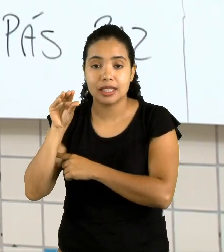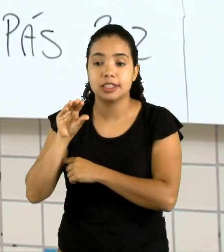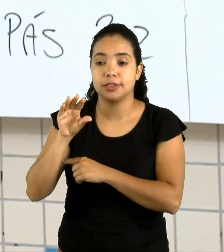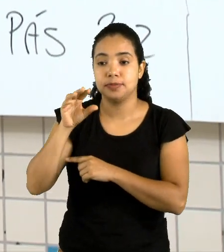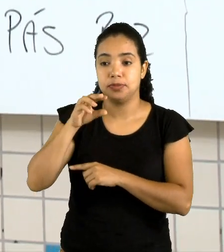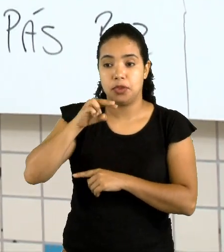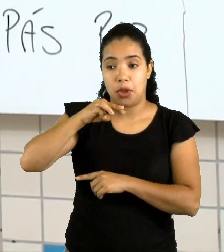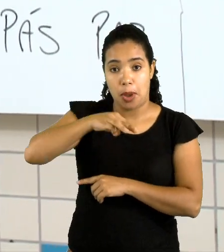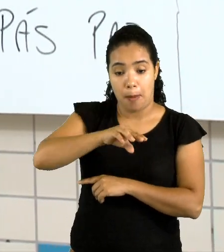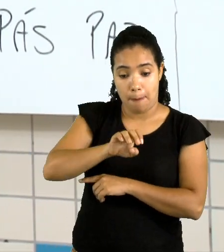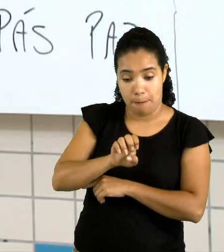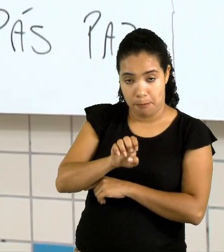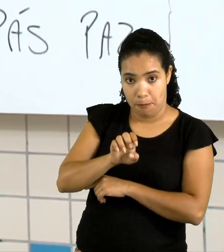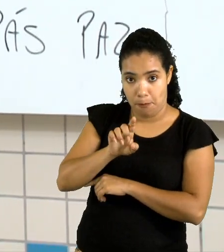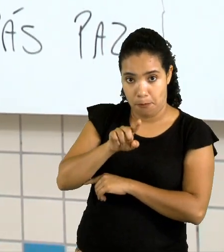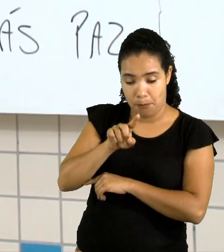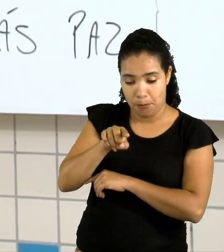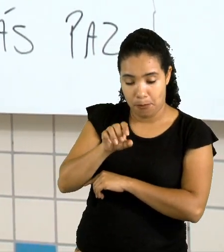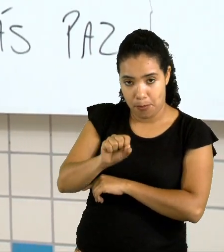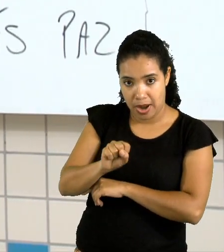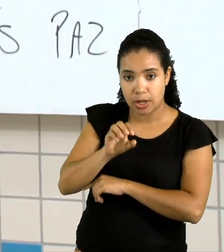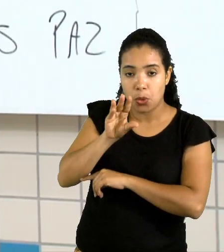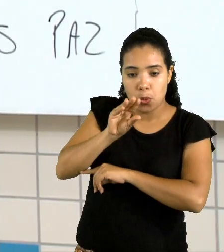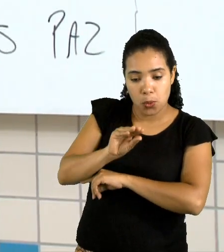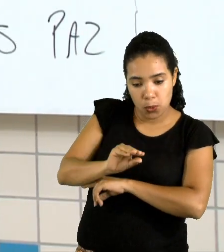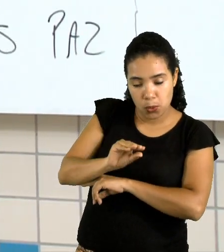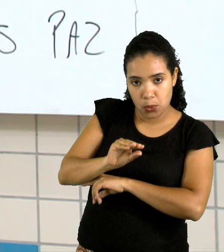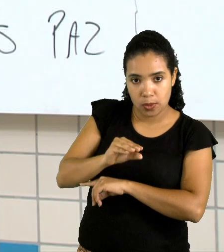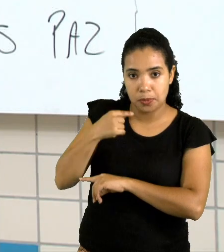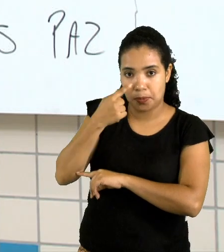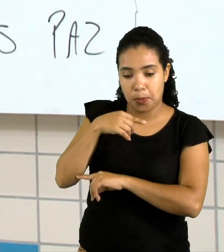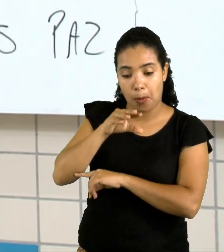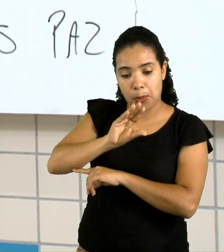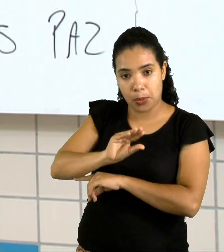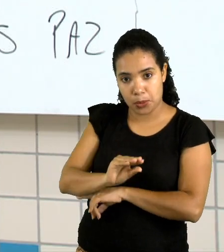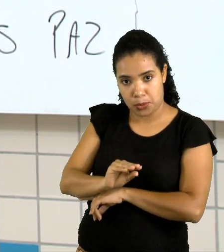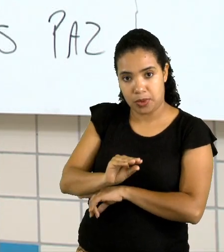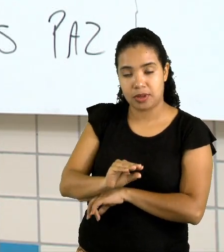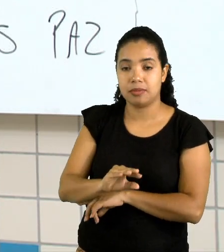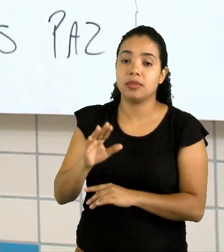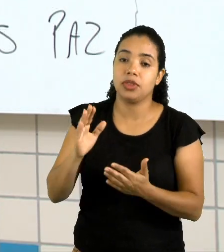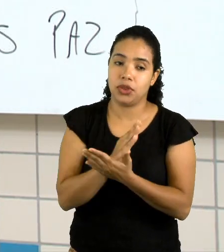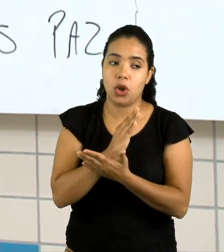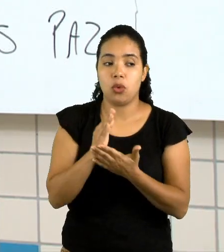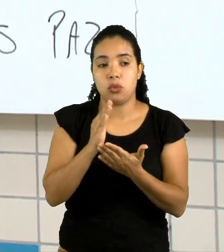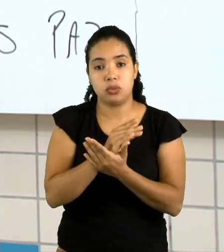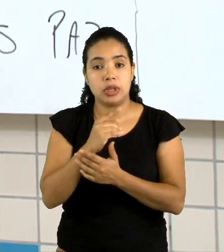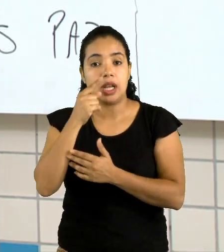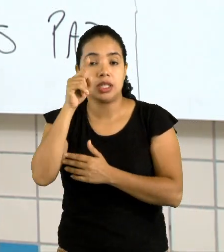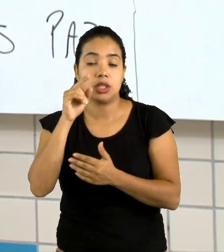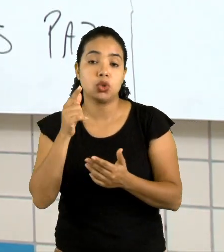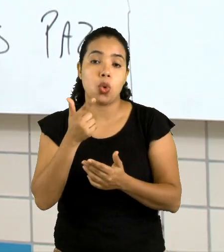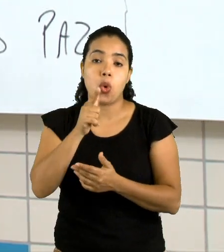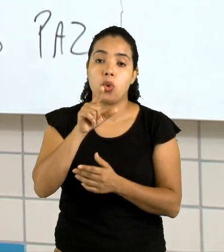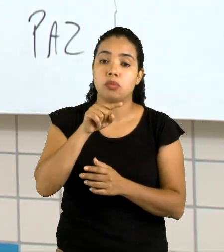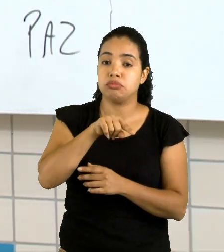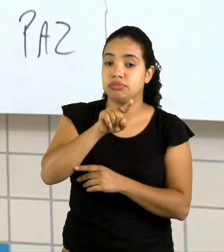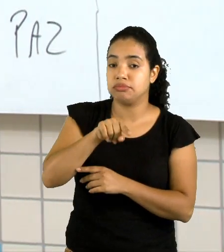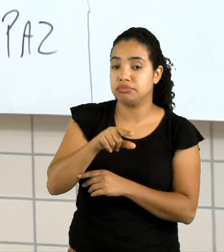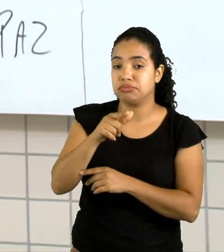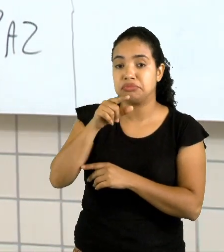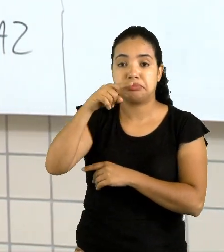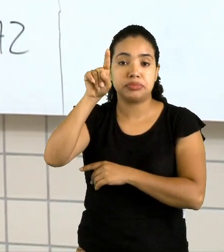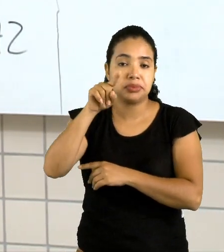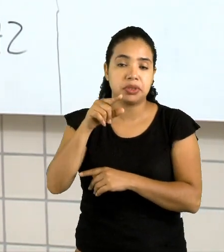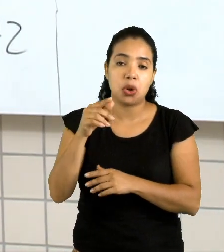palavras monossílabas tônicos, umas têm acento e outras palavras não têm acento.